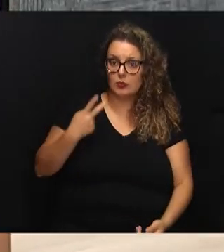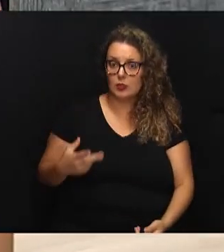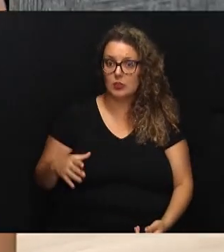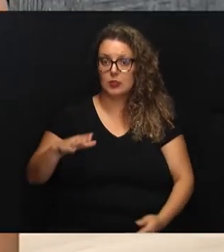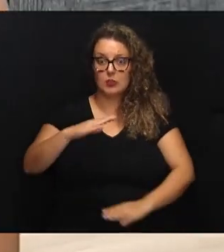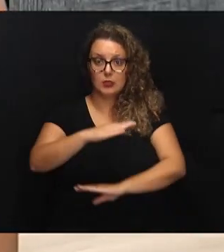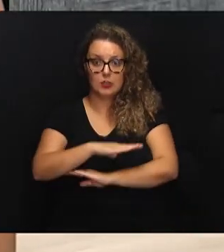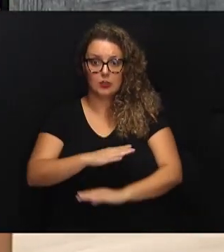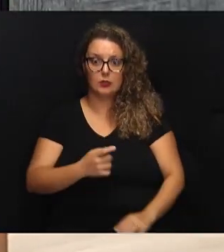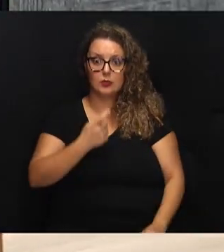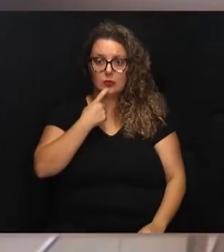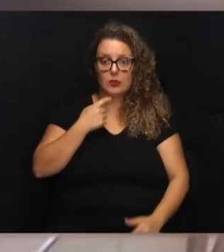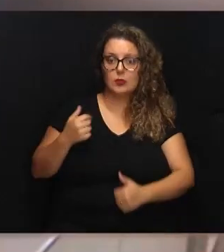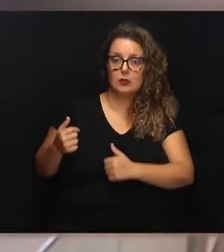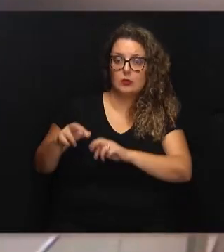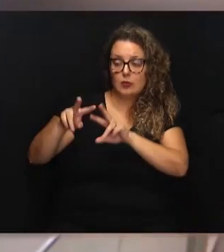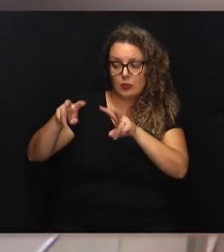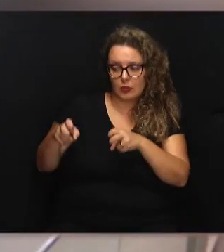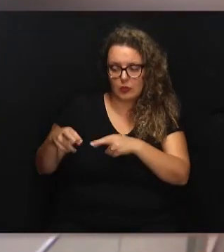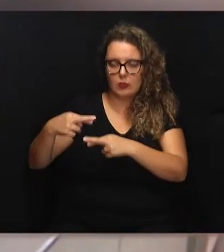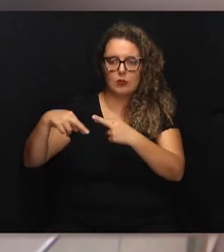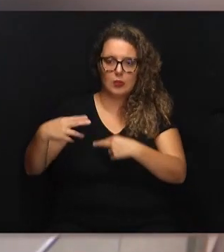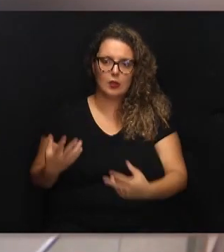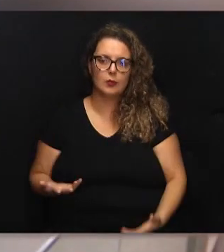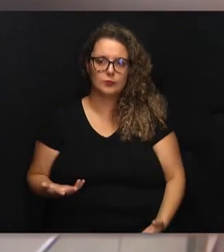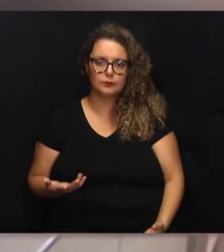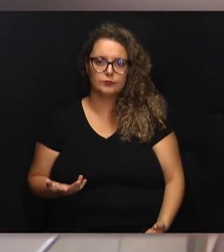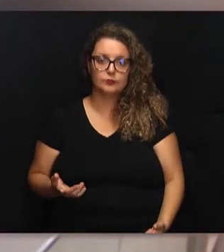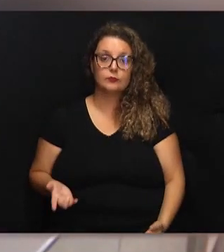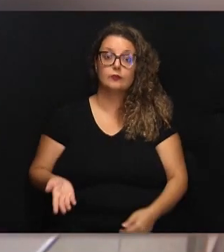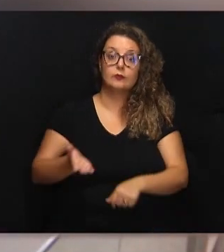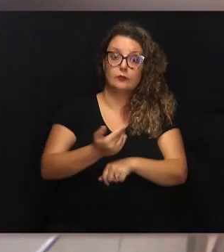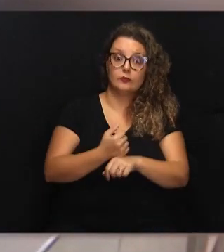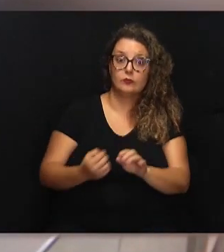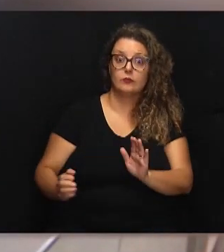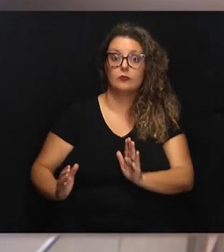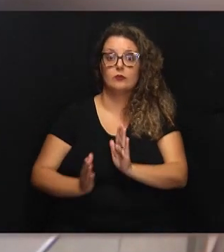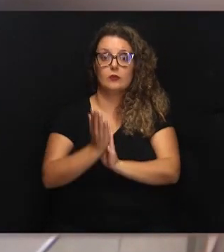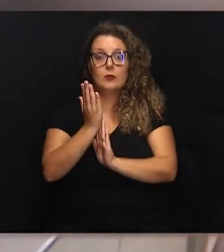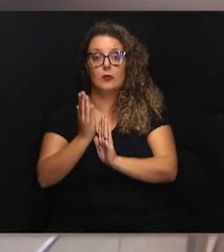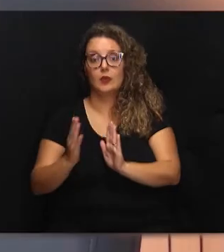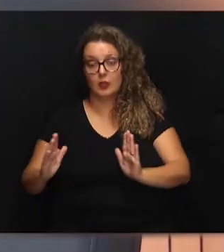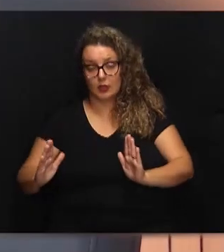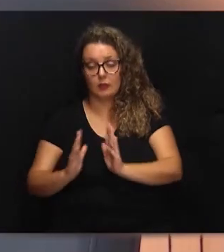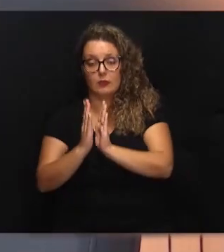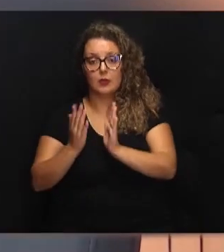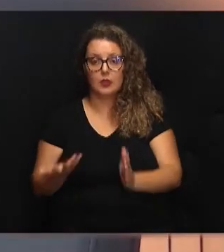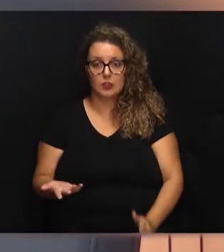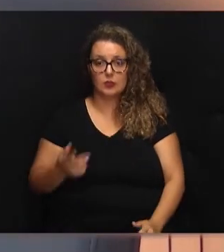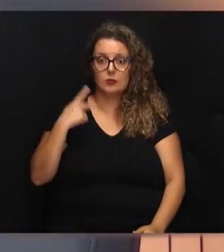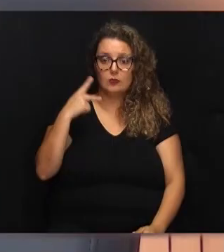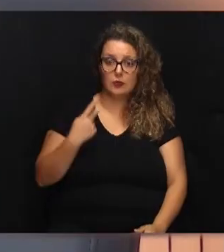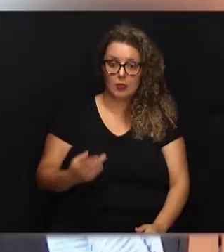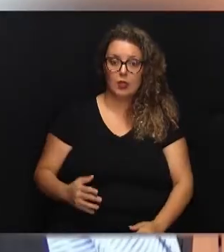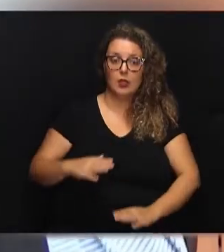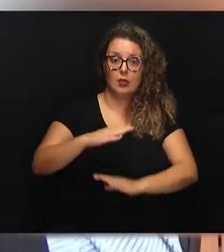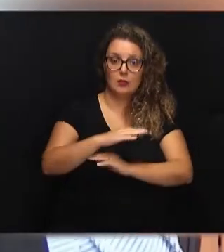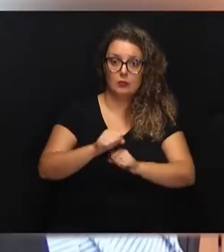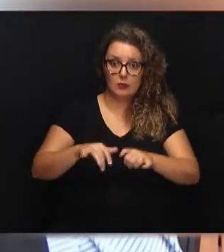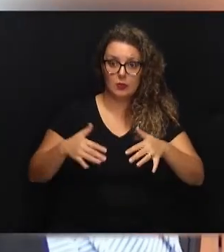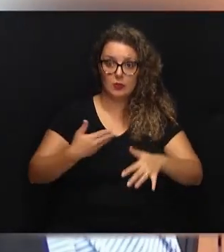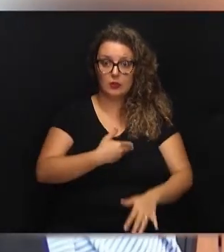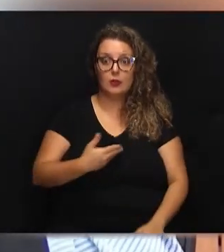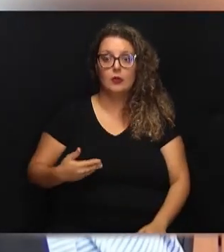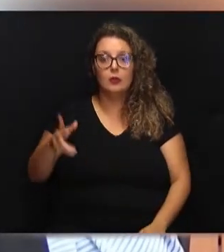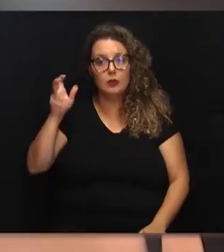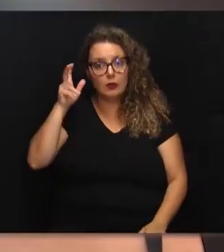Campinas em torno desse tema. Antes mesmo da formação da frente parlamentar, a Câmara promoveu uma audiência pública para ouvir